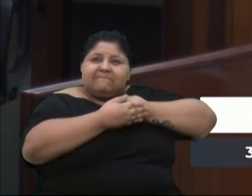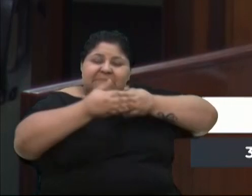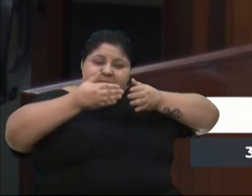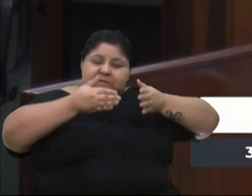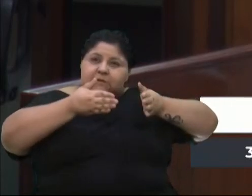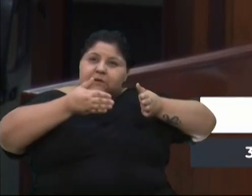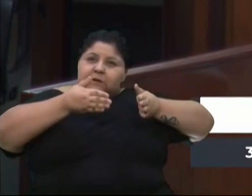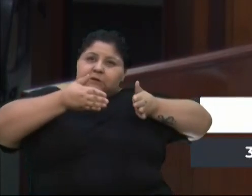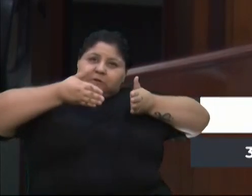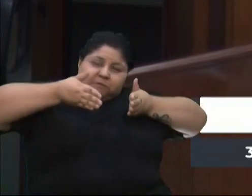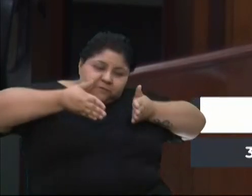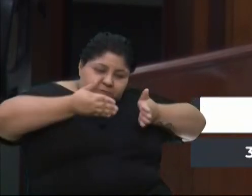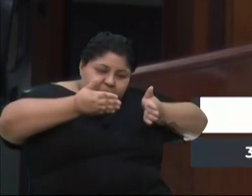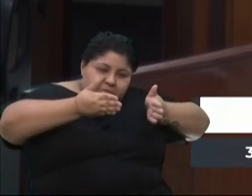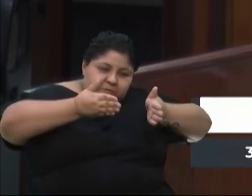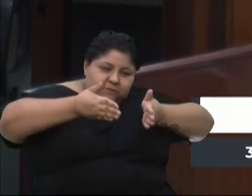do